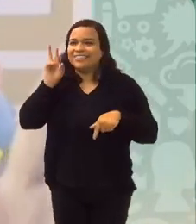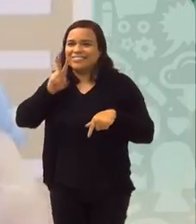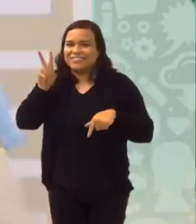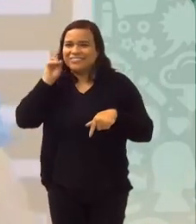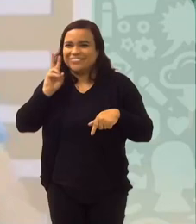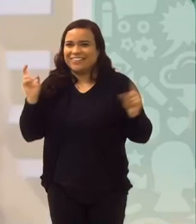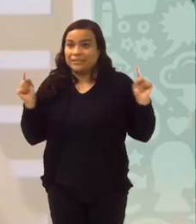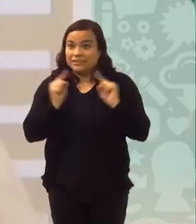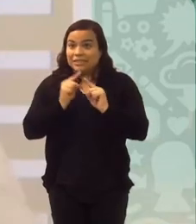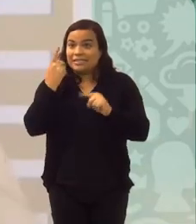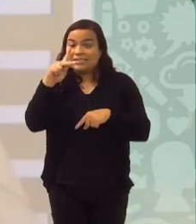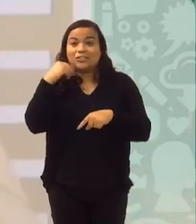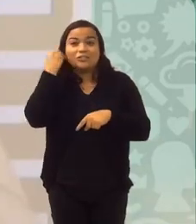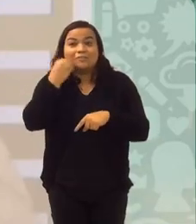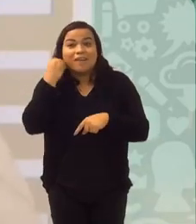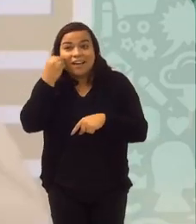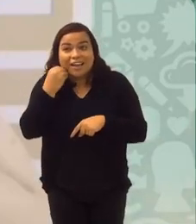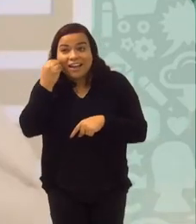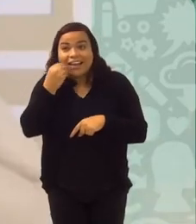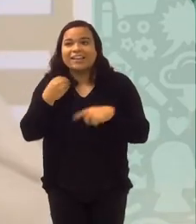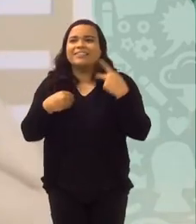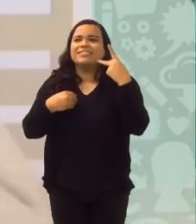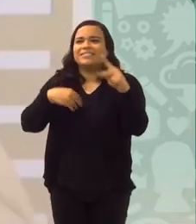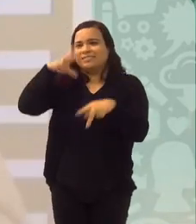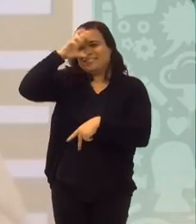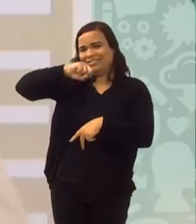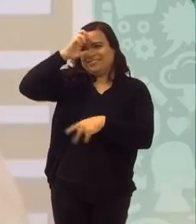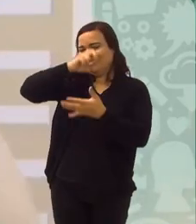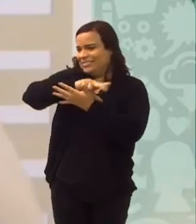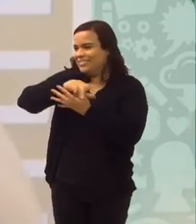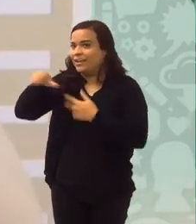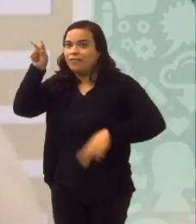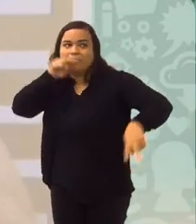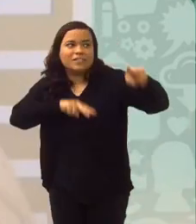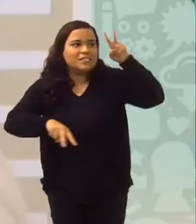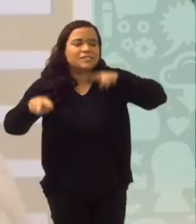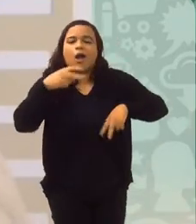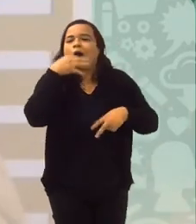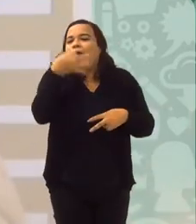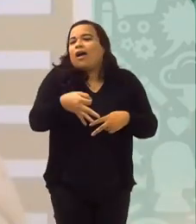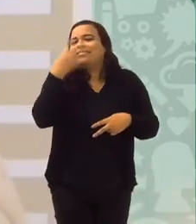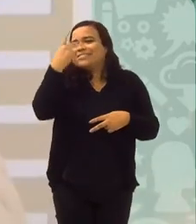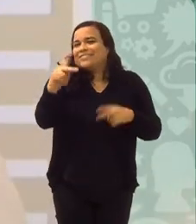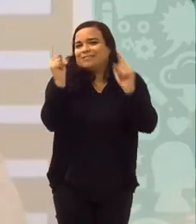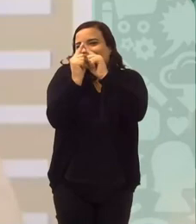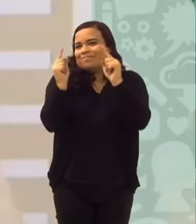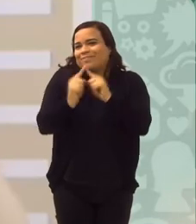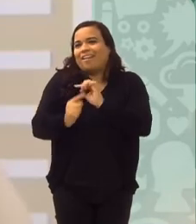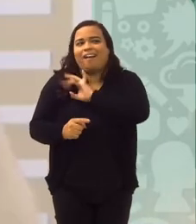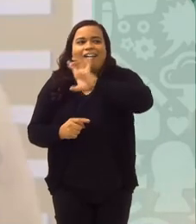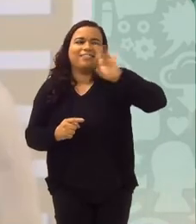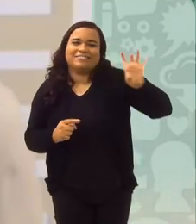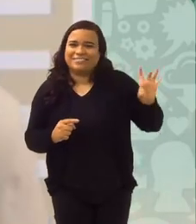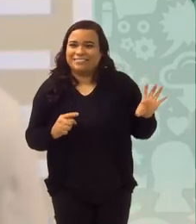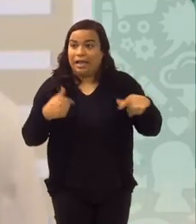diferente, de acordo com a sua vivência, de acordo com a sua visão de mundo. Então,